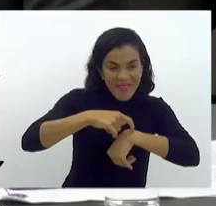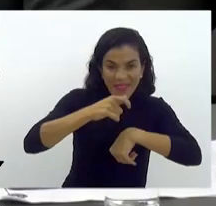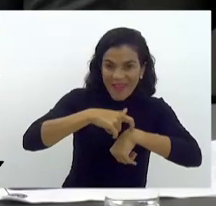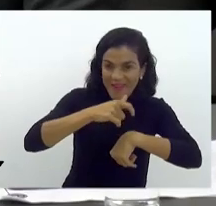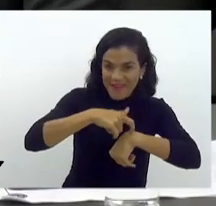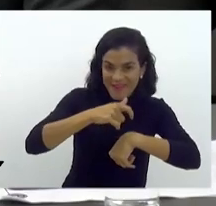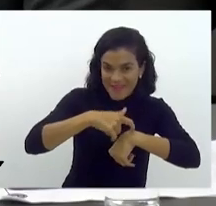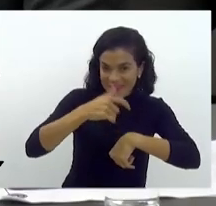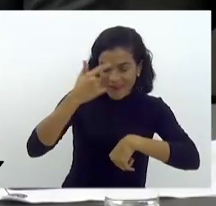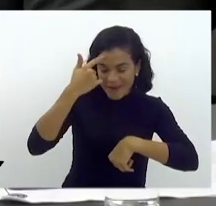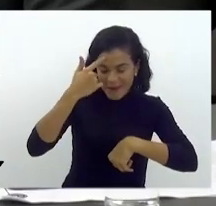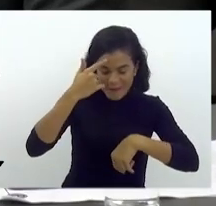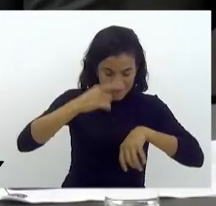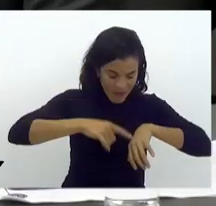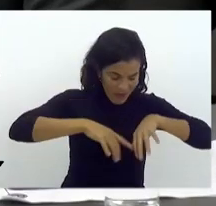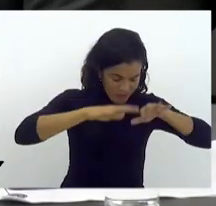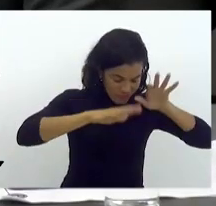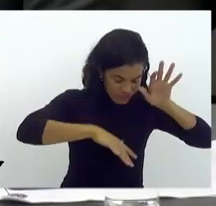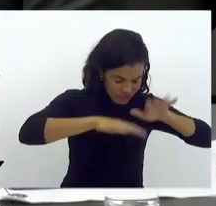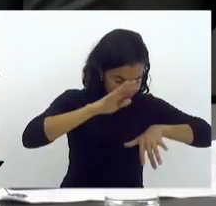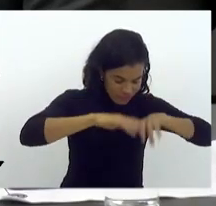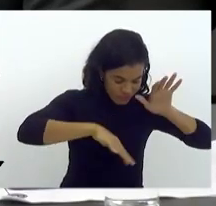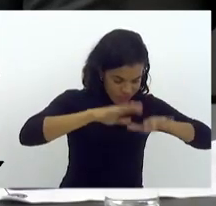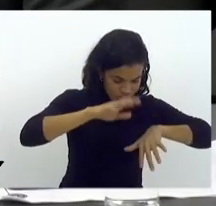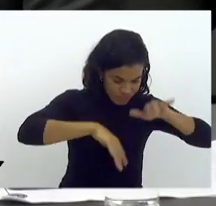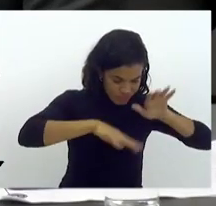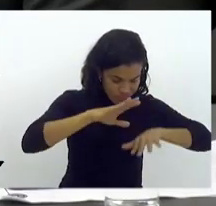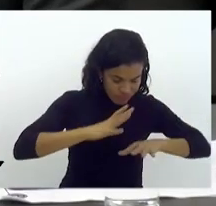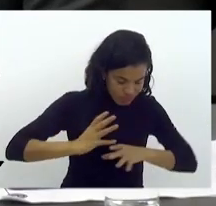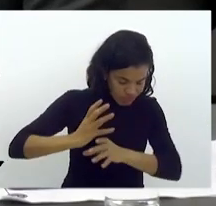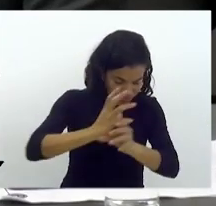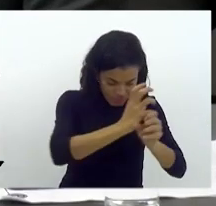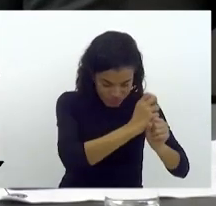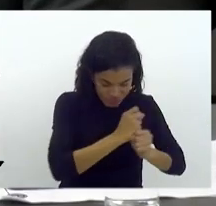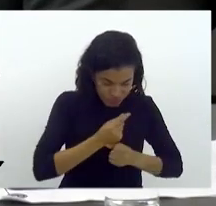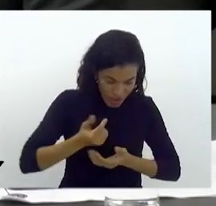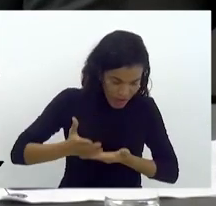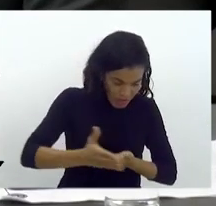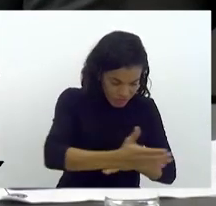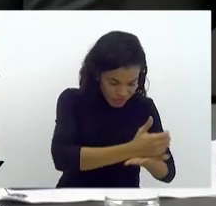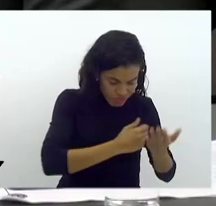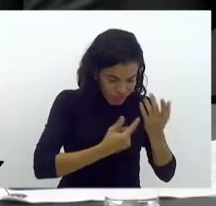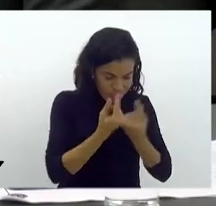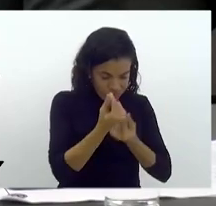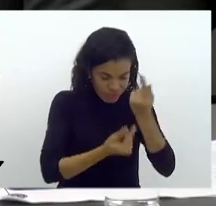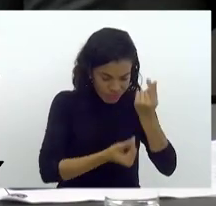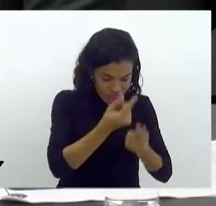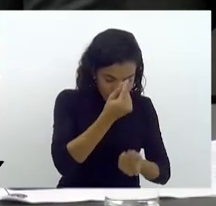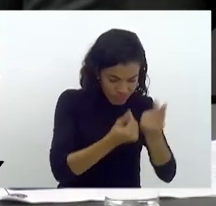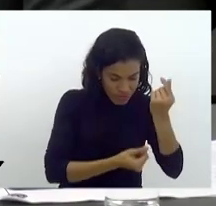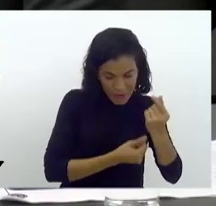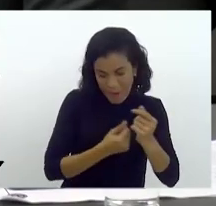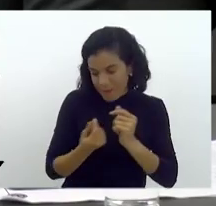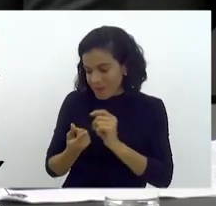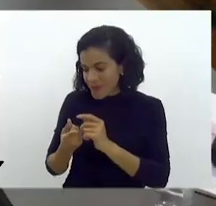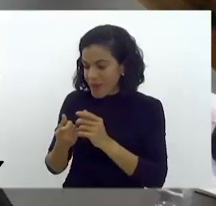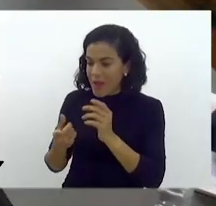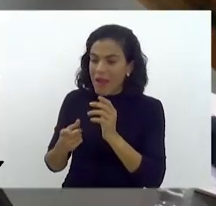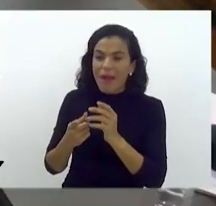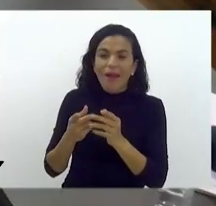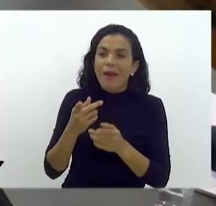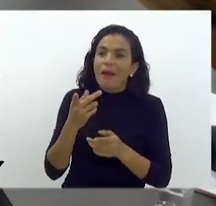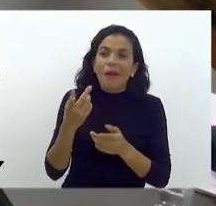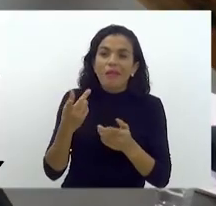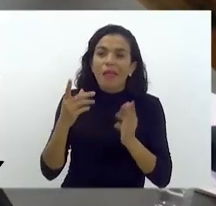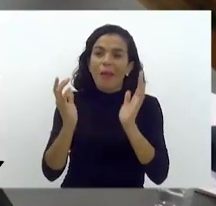para fazer remanejamento de dotação orçamentária até ele ter liberação para empenho se livrar